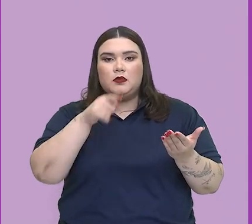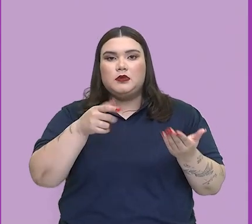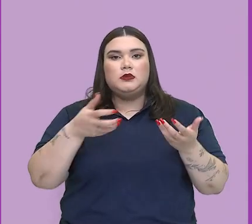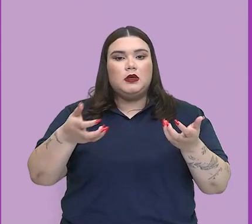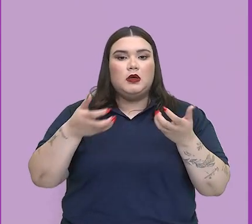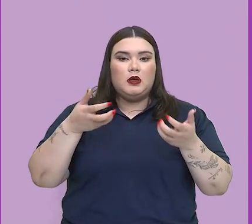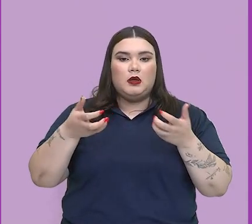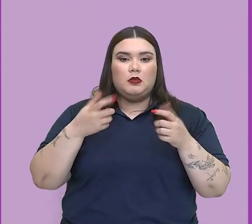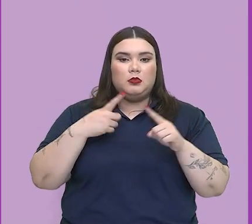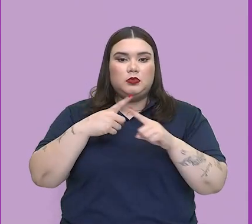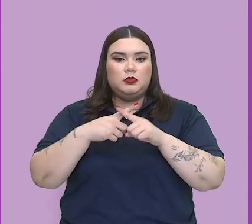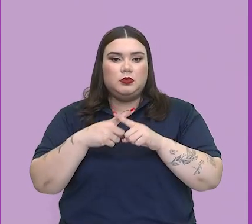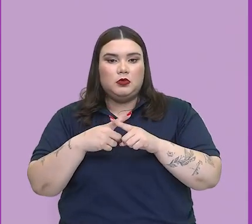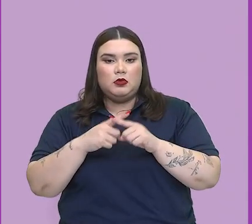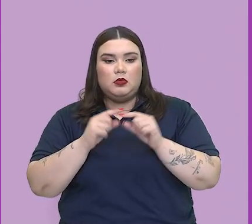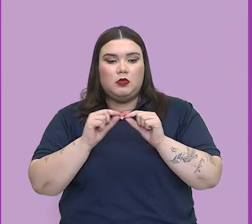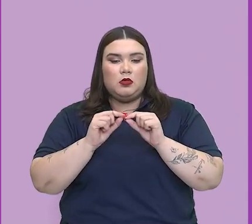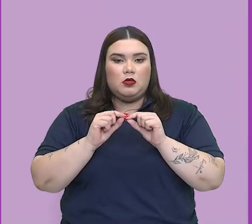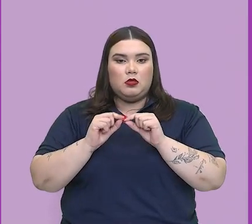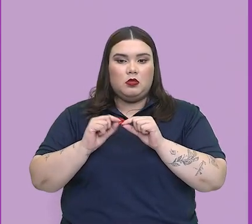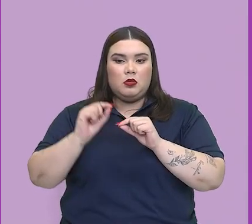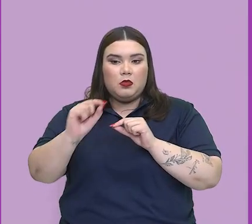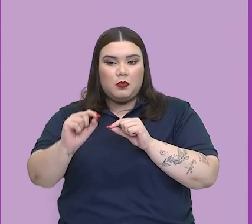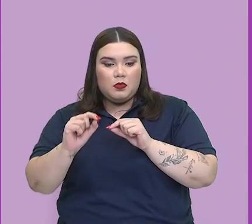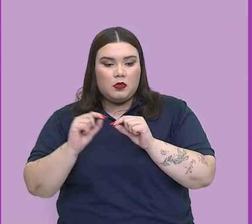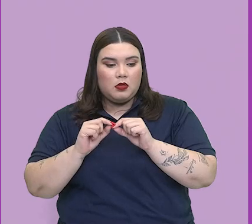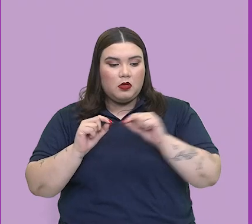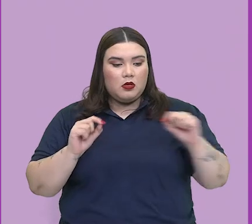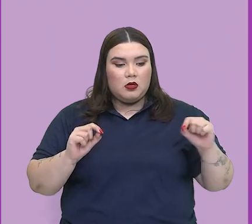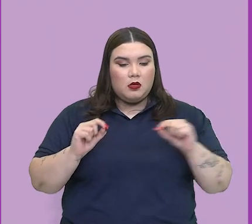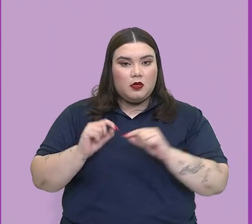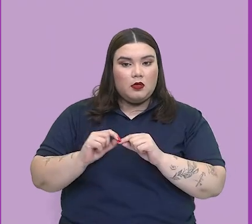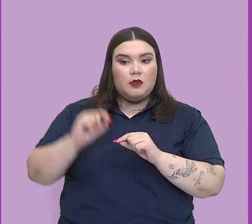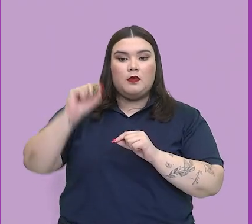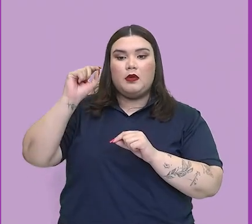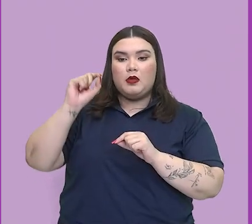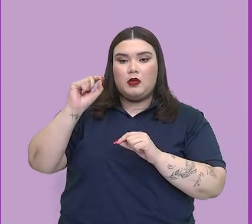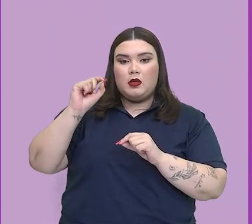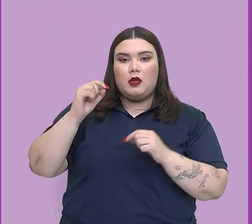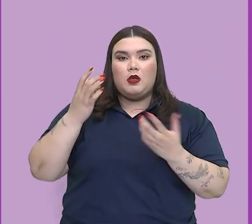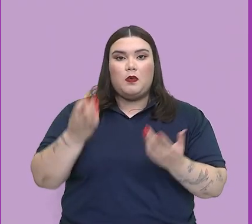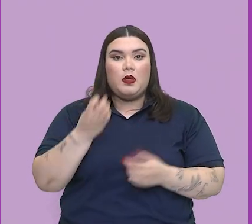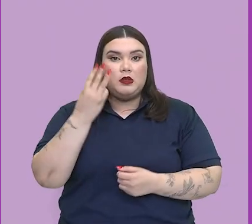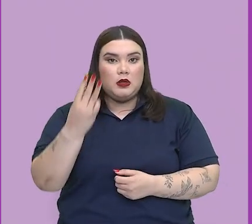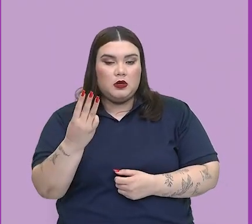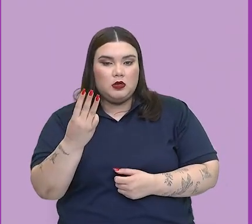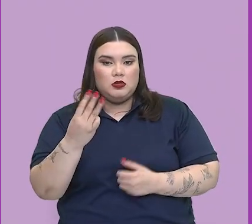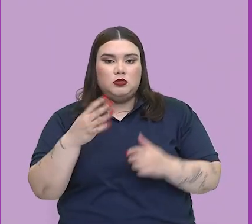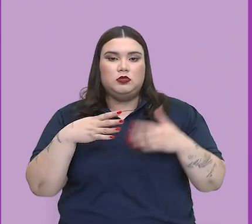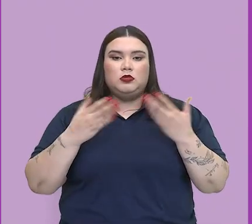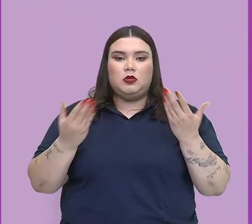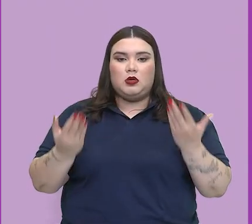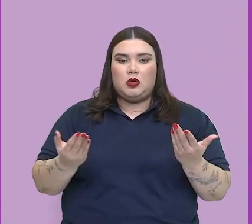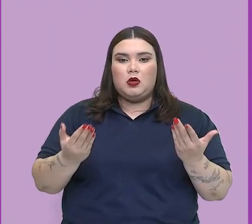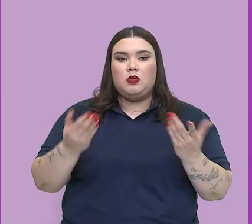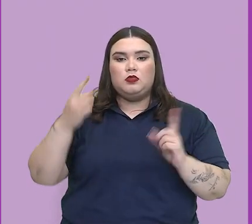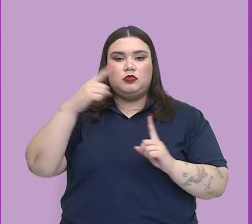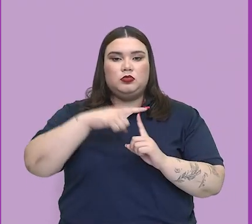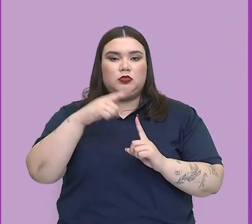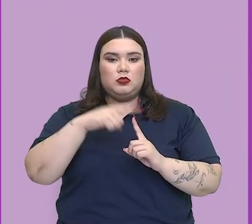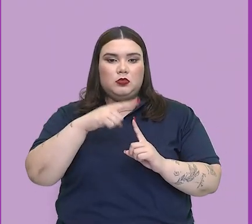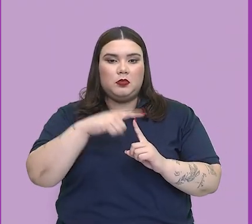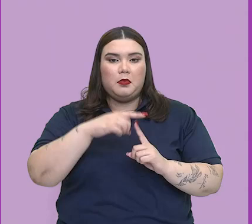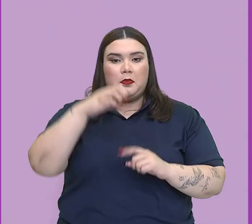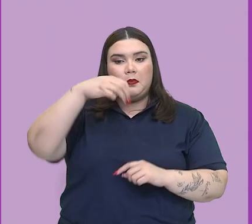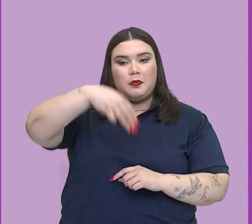tem a metragem cúbica, tá? Que é o m elevado a 3, tá? Então, não esqueçam, quando